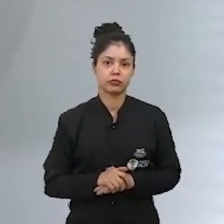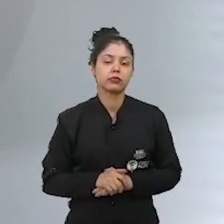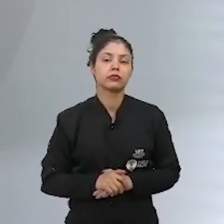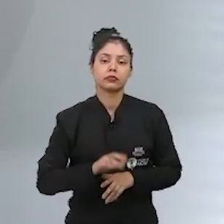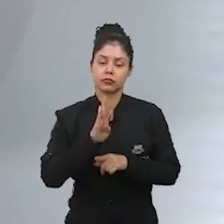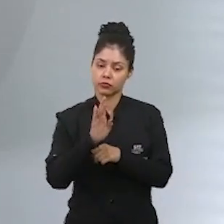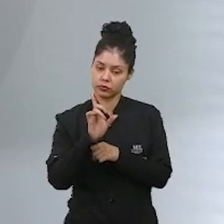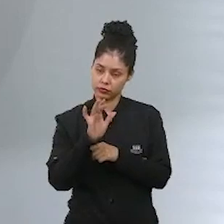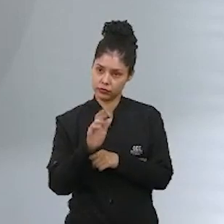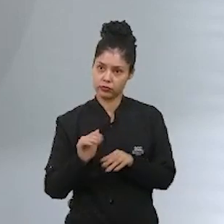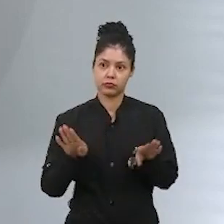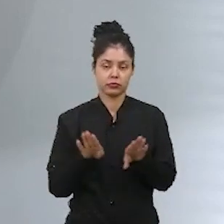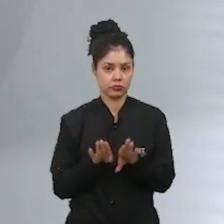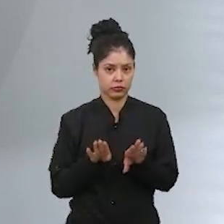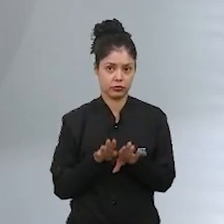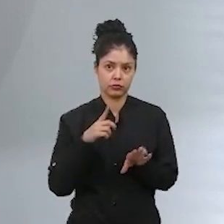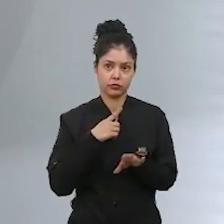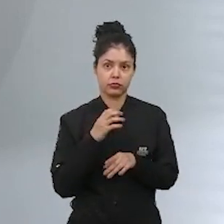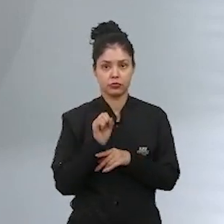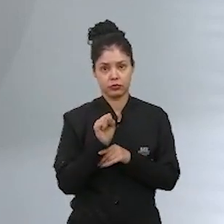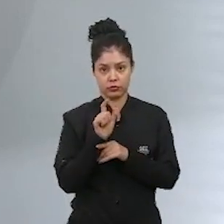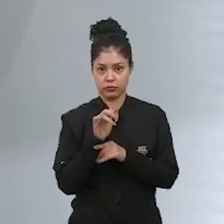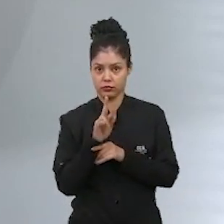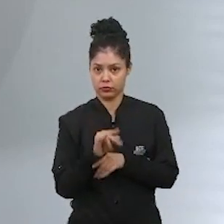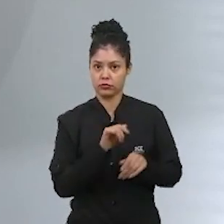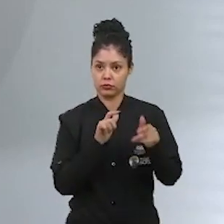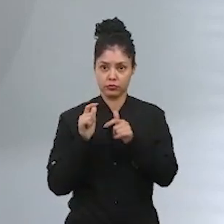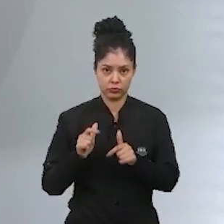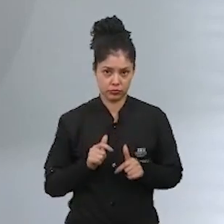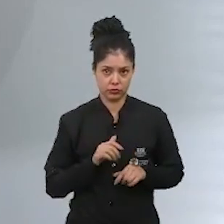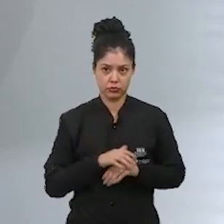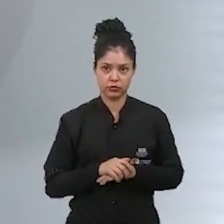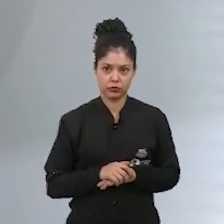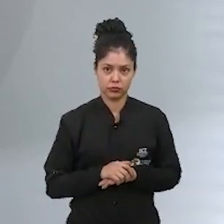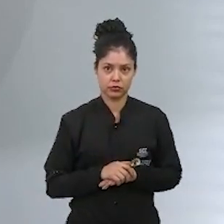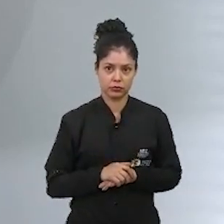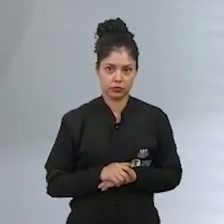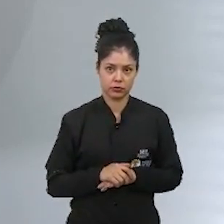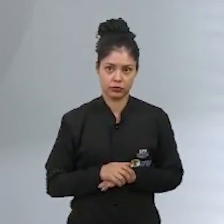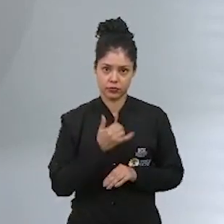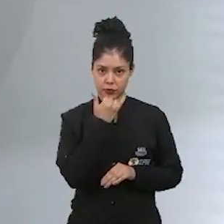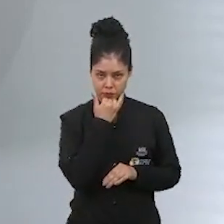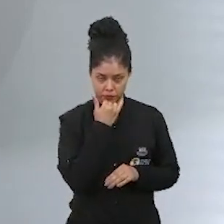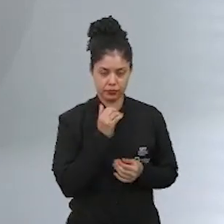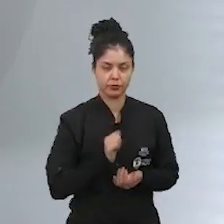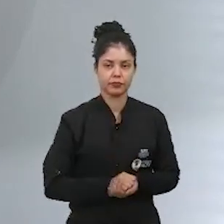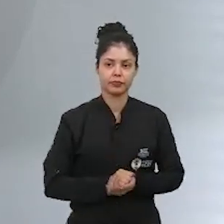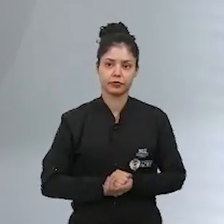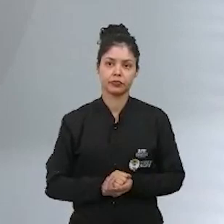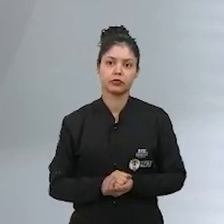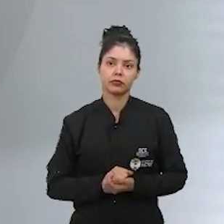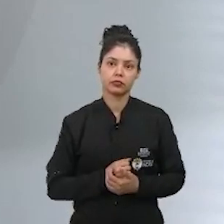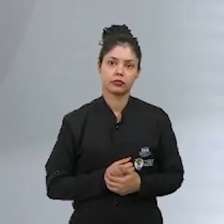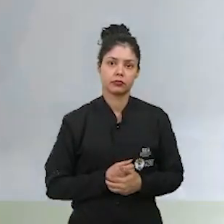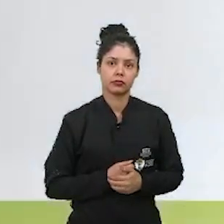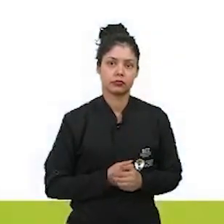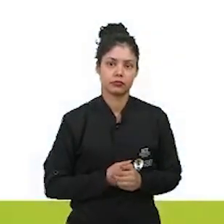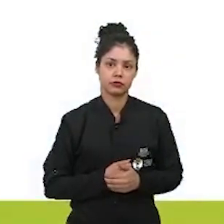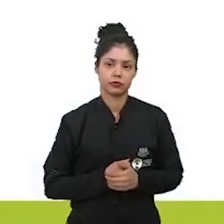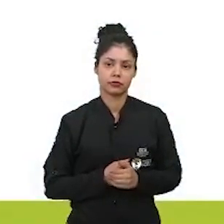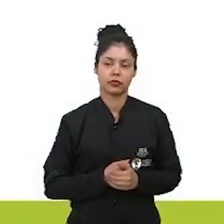bacias sedimentares, onde esses sedimentos serão localizados, ou depositados, desculpa. O que mais nós temos